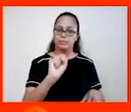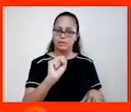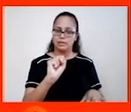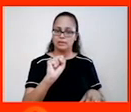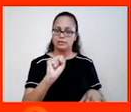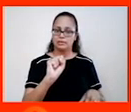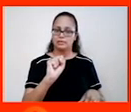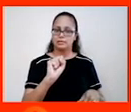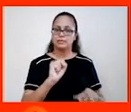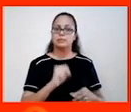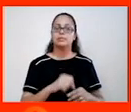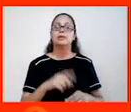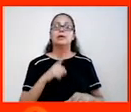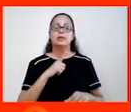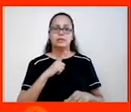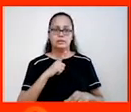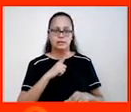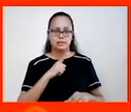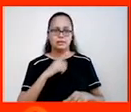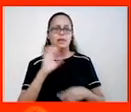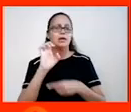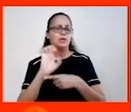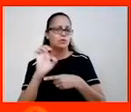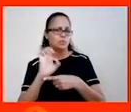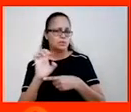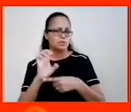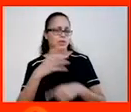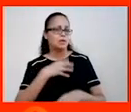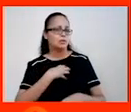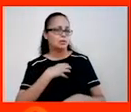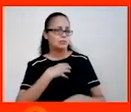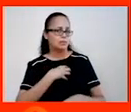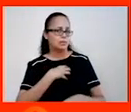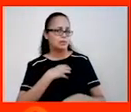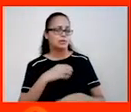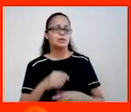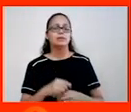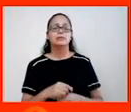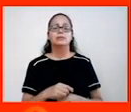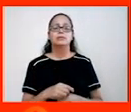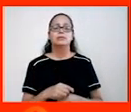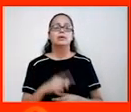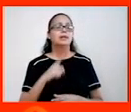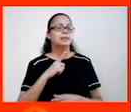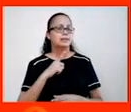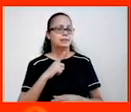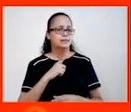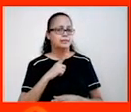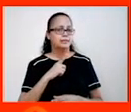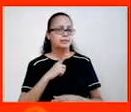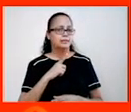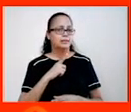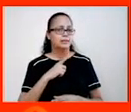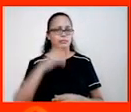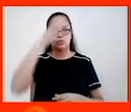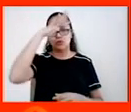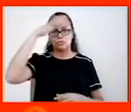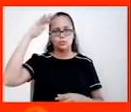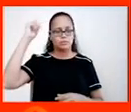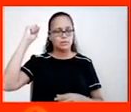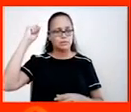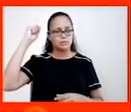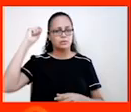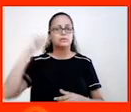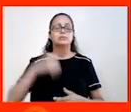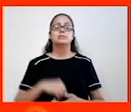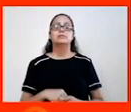Replan, por exemplo, aqui no estado da Bahia, né, Fafem, temos aqui, inclusive, no Amazonas,